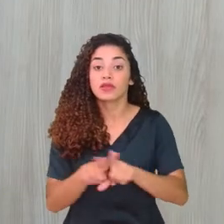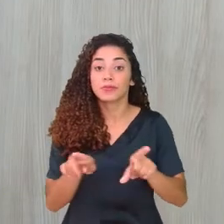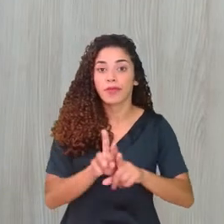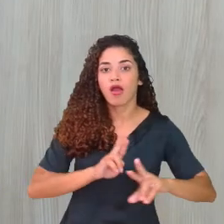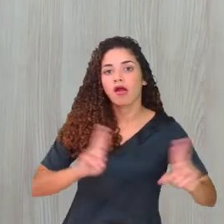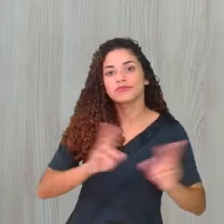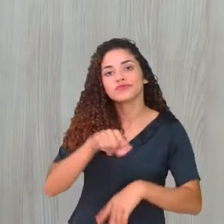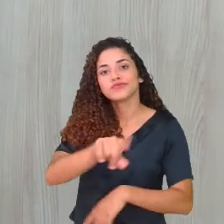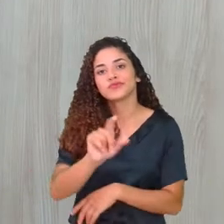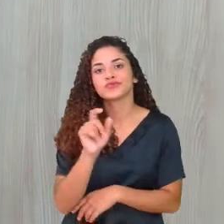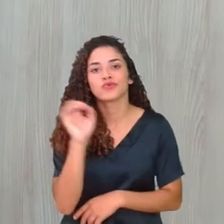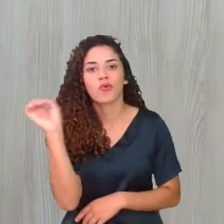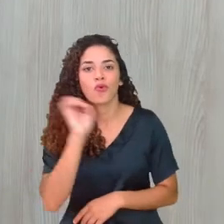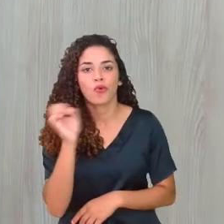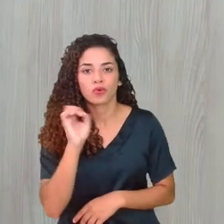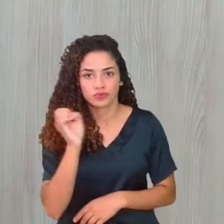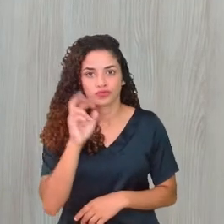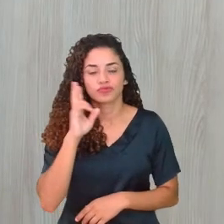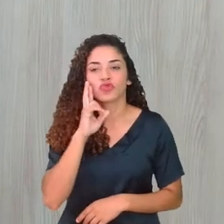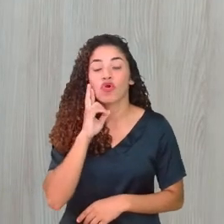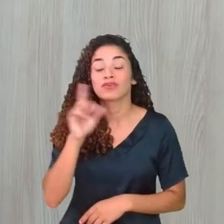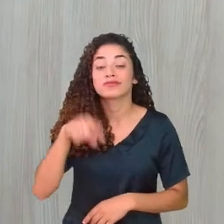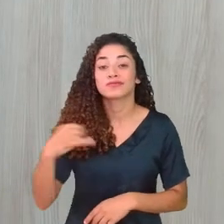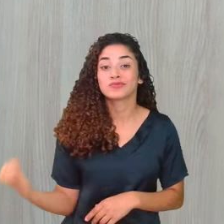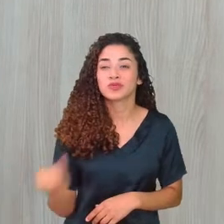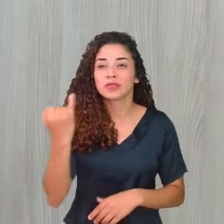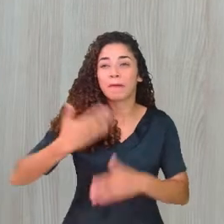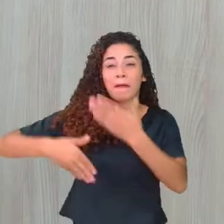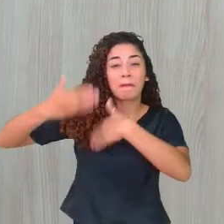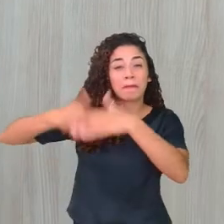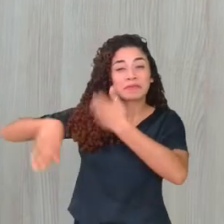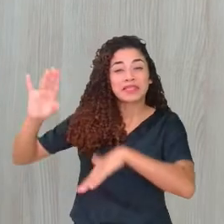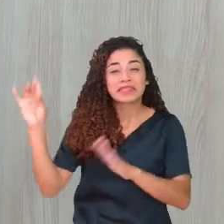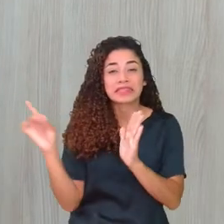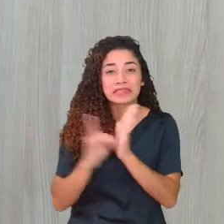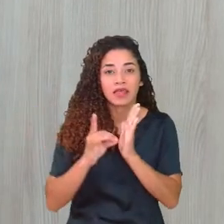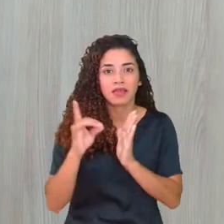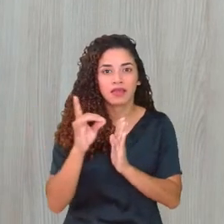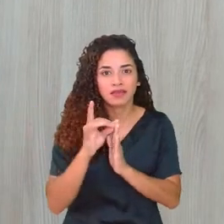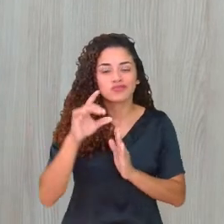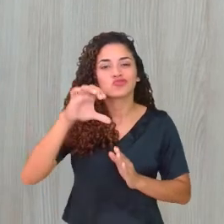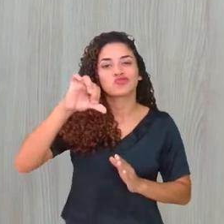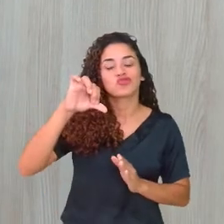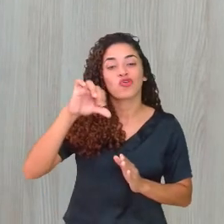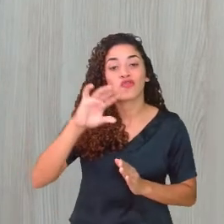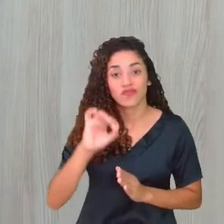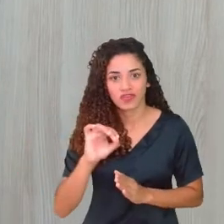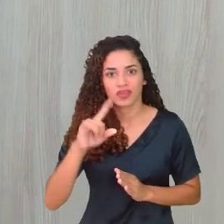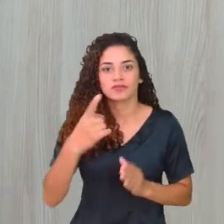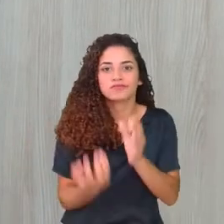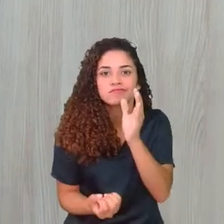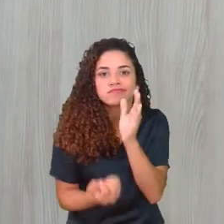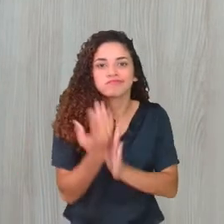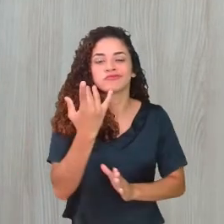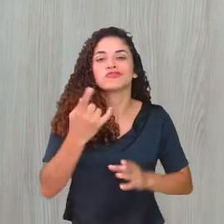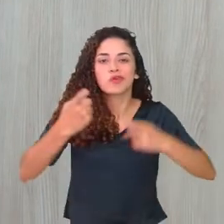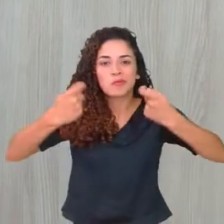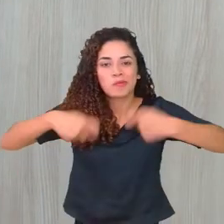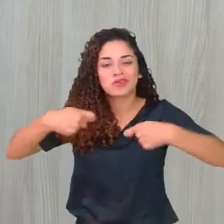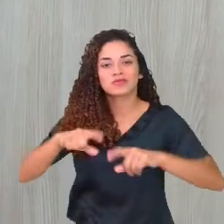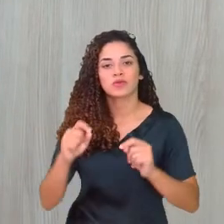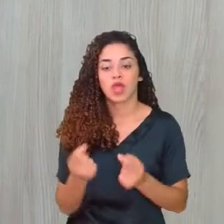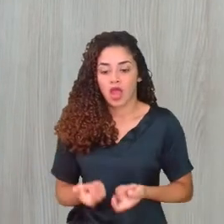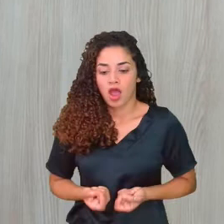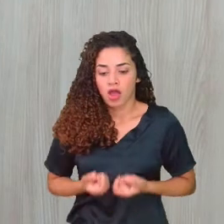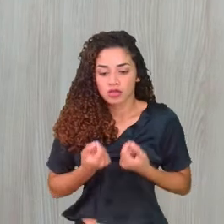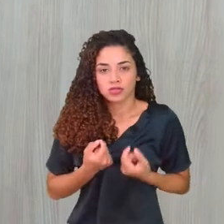outubro rosa, é importante, ele vem desde a década de 90, que surgiu de acordo com a necessidade de tantos casos de